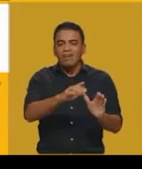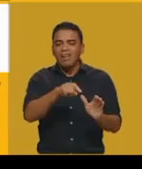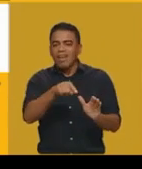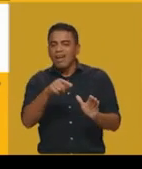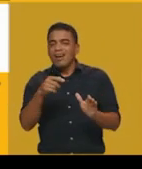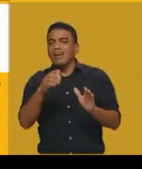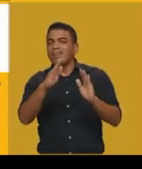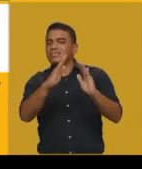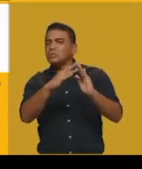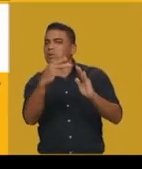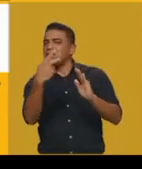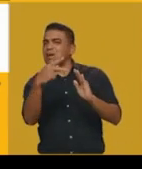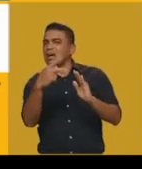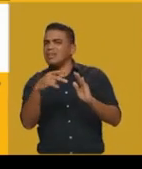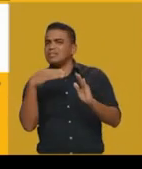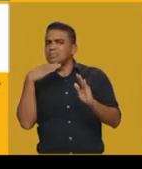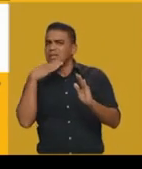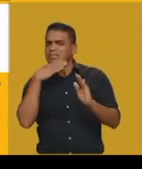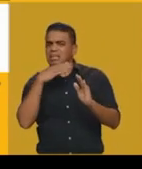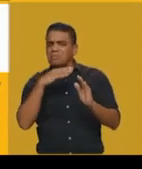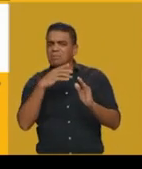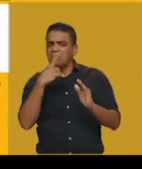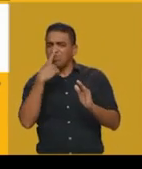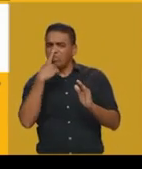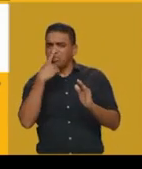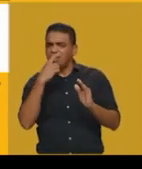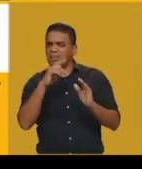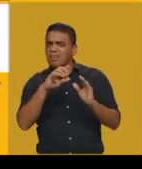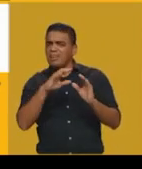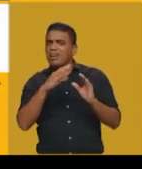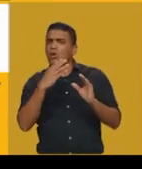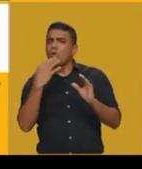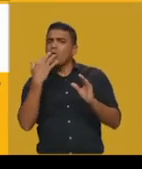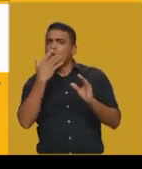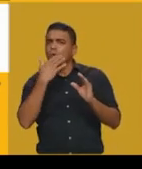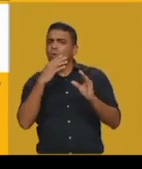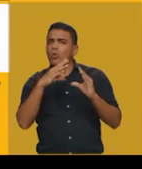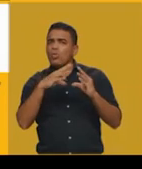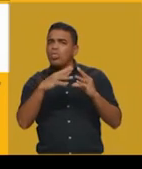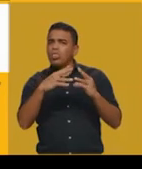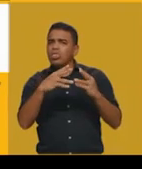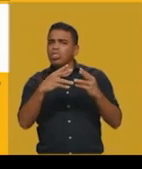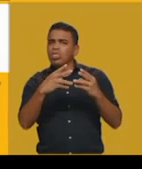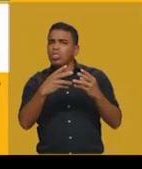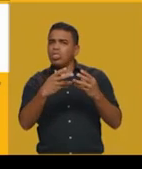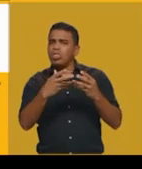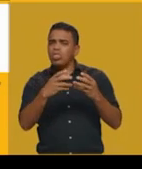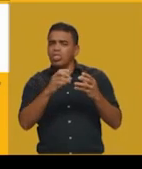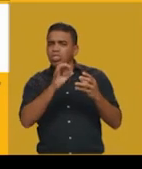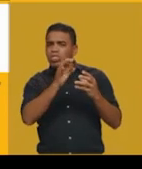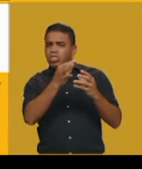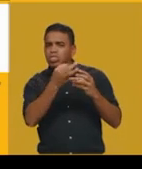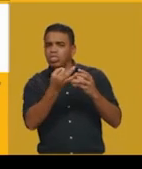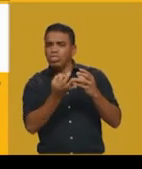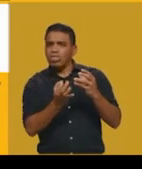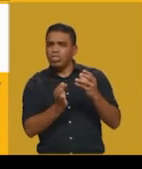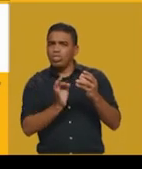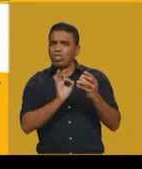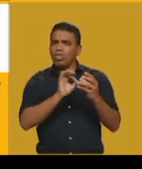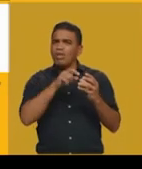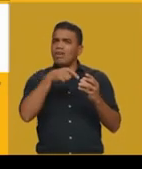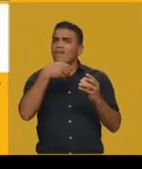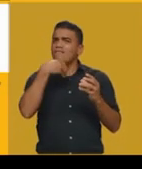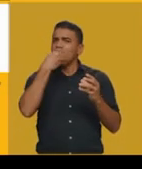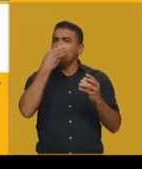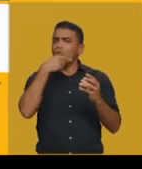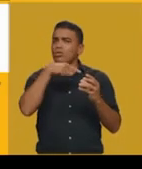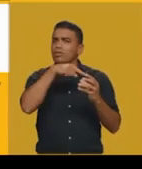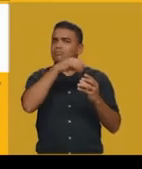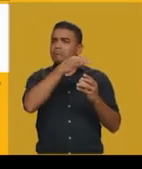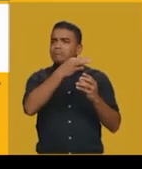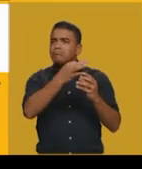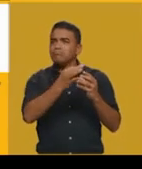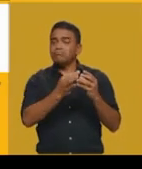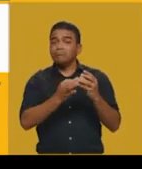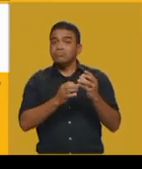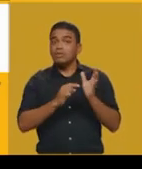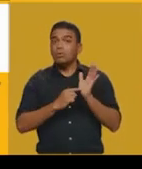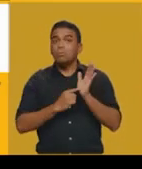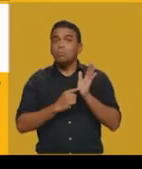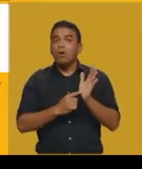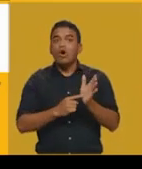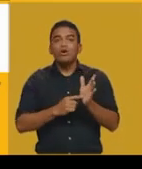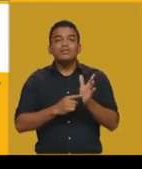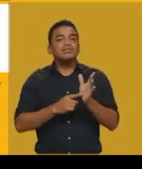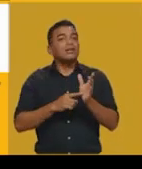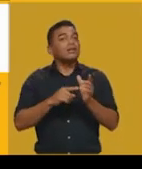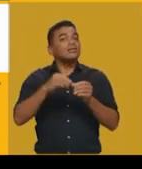casa e você percebe uma alteração da tonalidade da cor ou até mesmo manchas. tudo isso são o quê? Evidências de